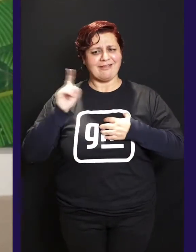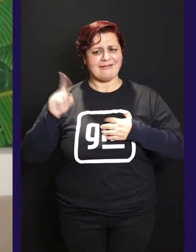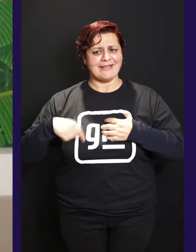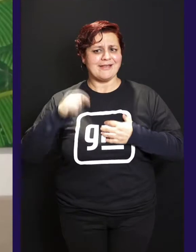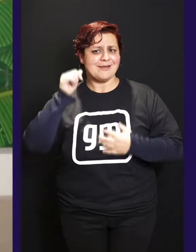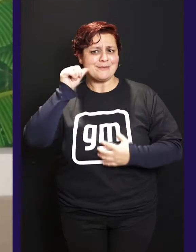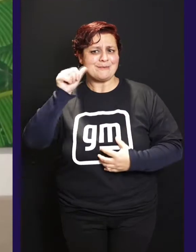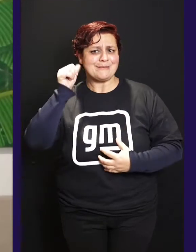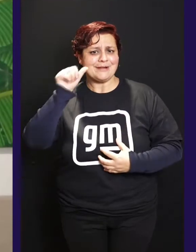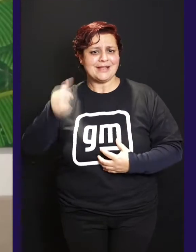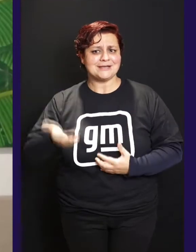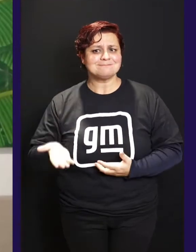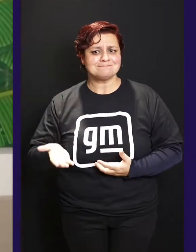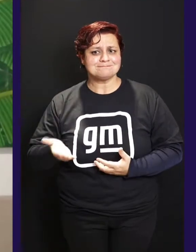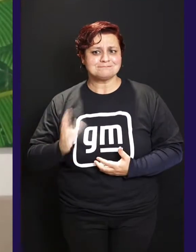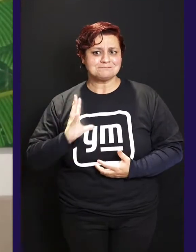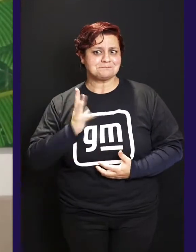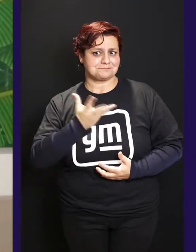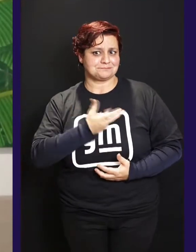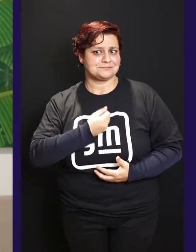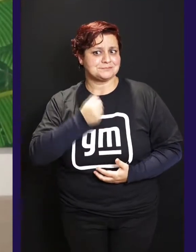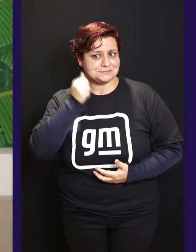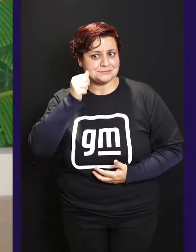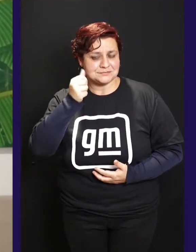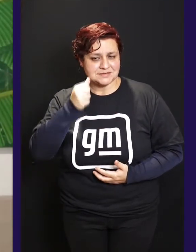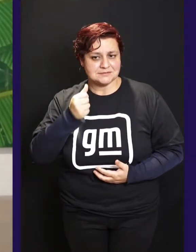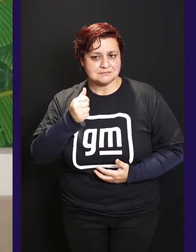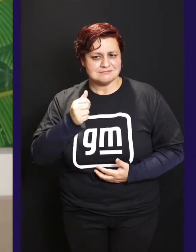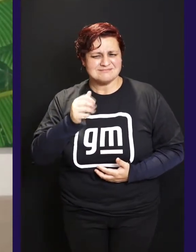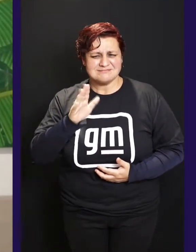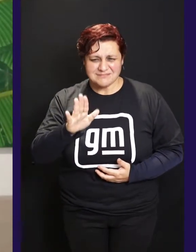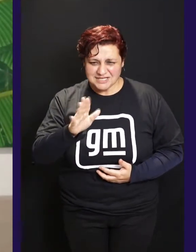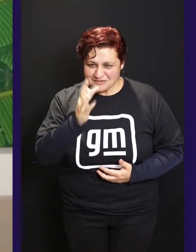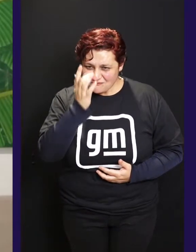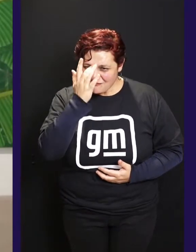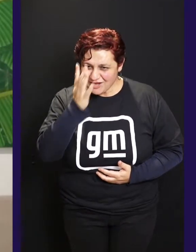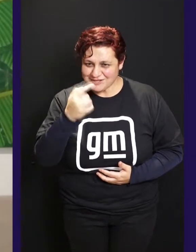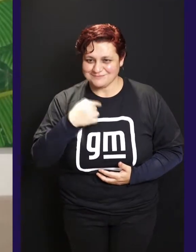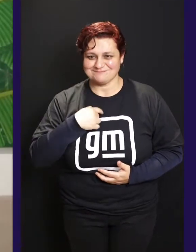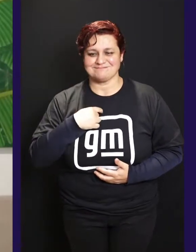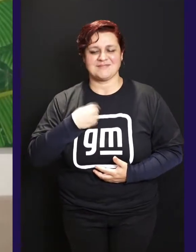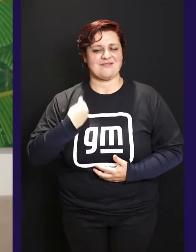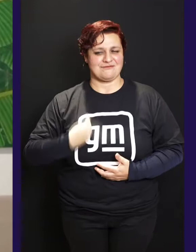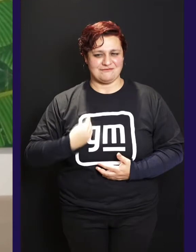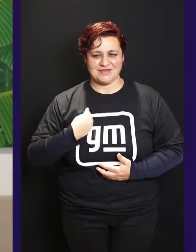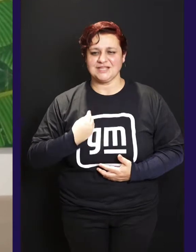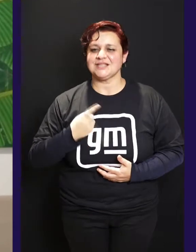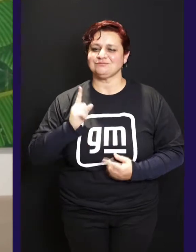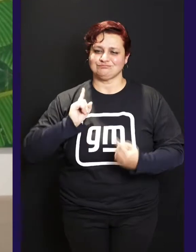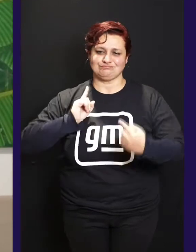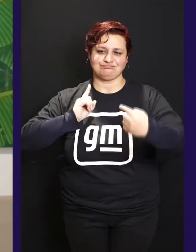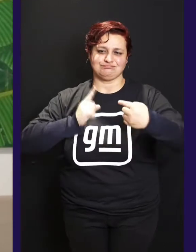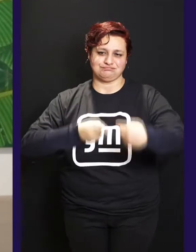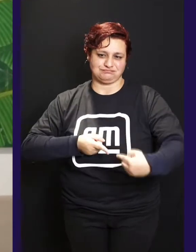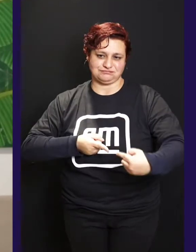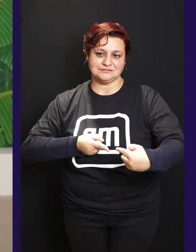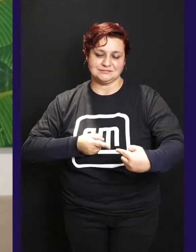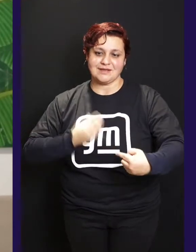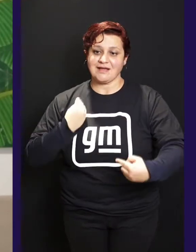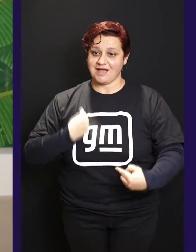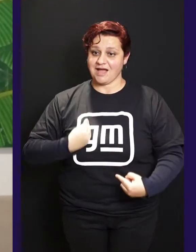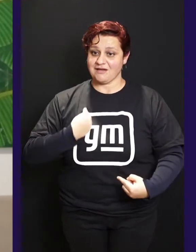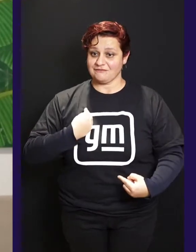eu me deparasse com uma série de desafios ao longo da minha vida. Como vocês devem imaginar, a vida de uma pessoa trans não é nada fácil.